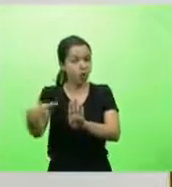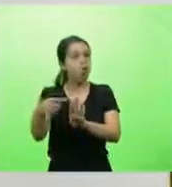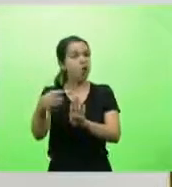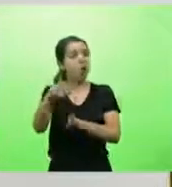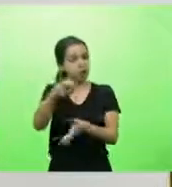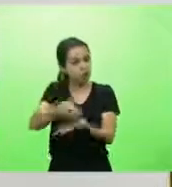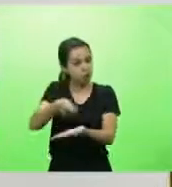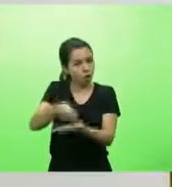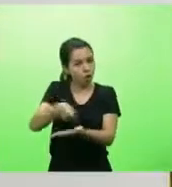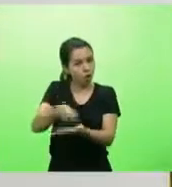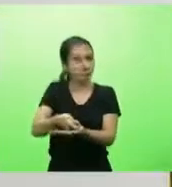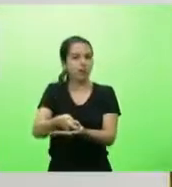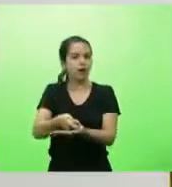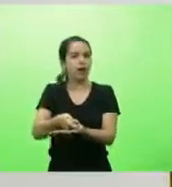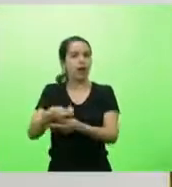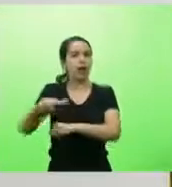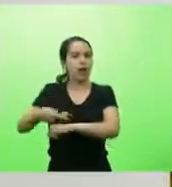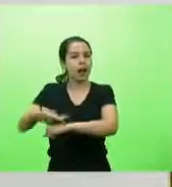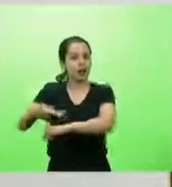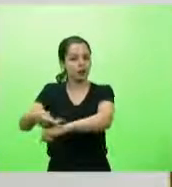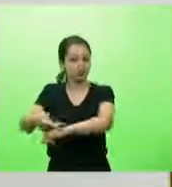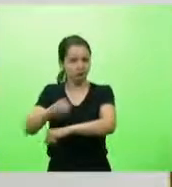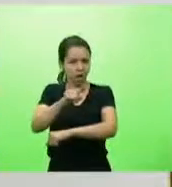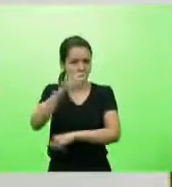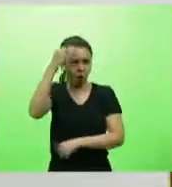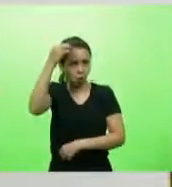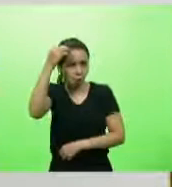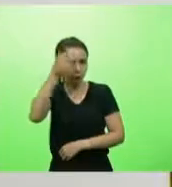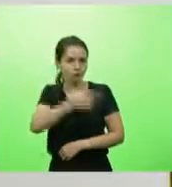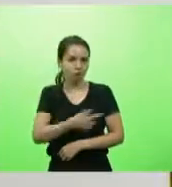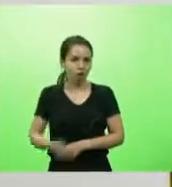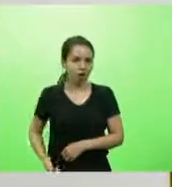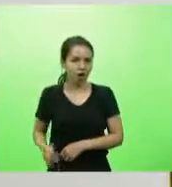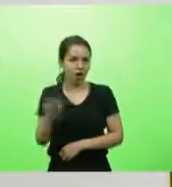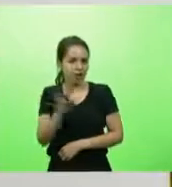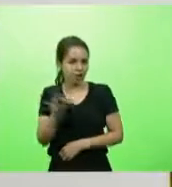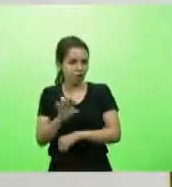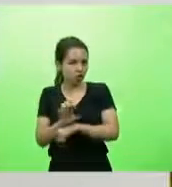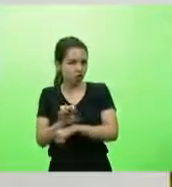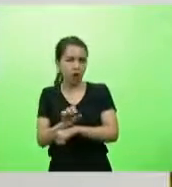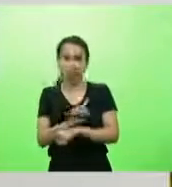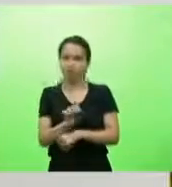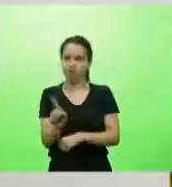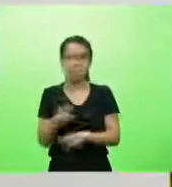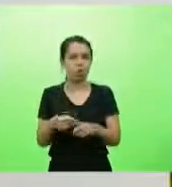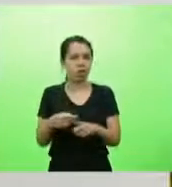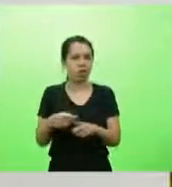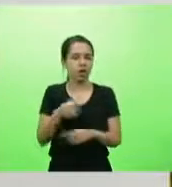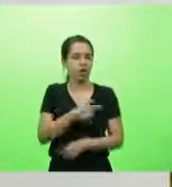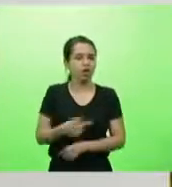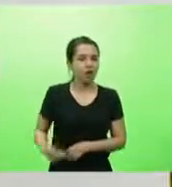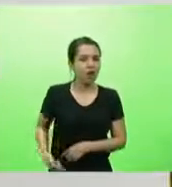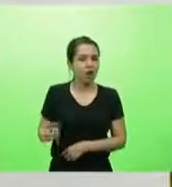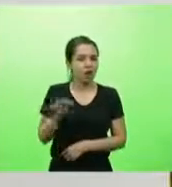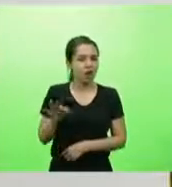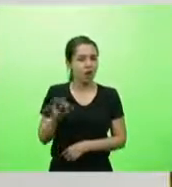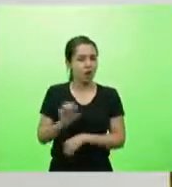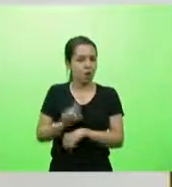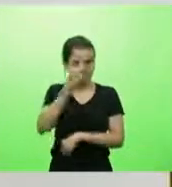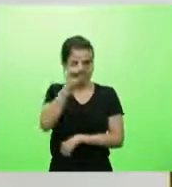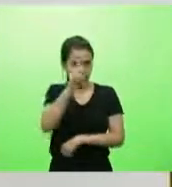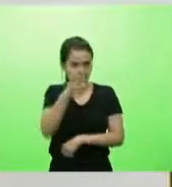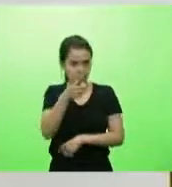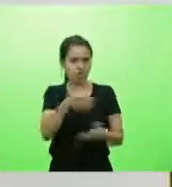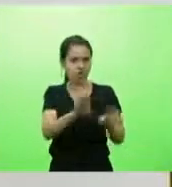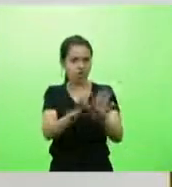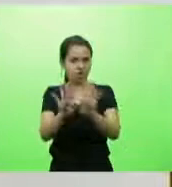os leitos. E ele não pode colocar a culpa no governo federal e no governo estadual. Porque o governo federal e o governo estadual não mandou fechar. Quem mandou